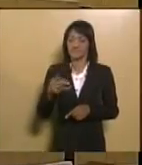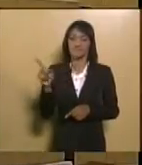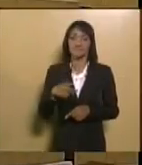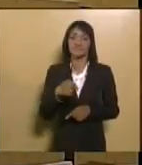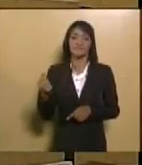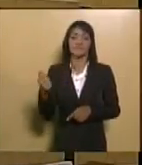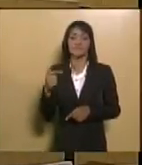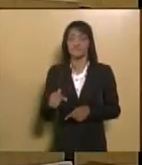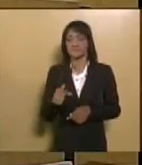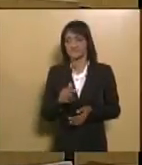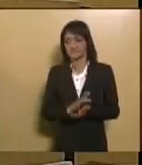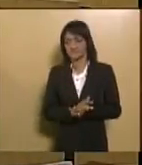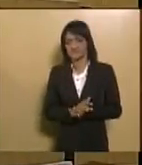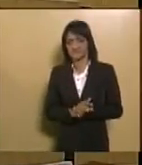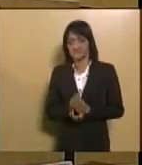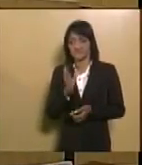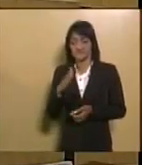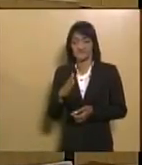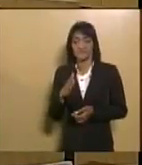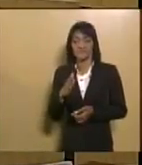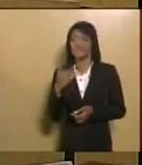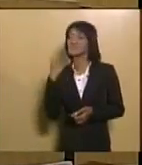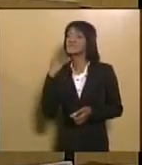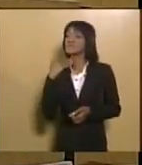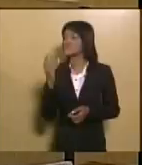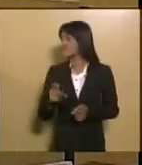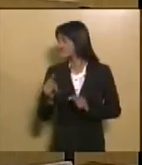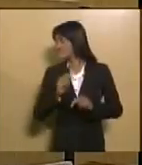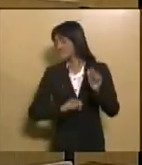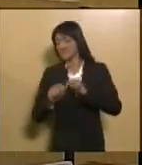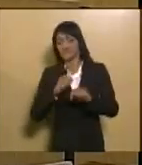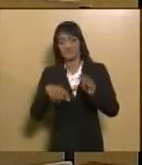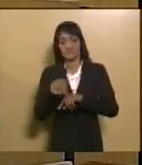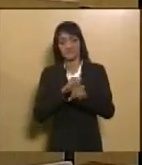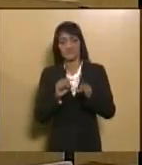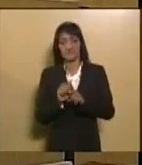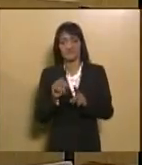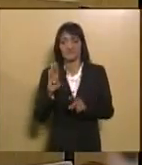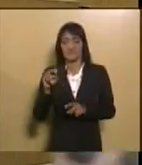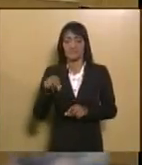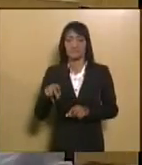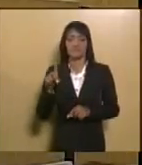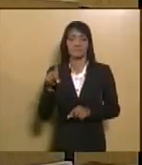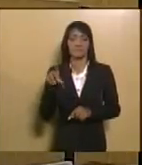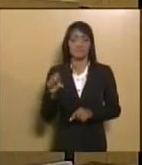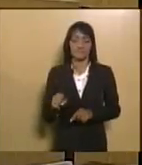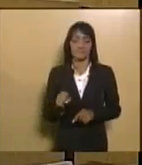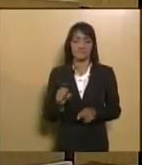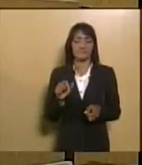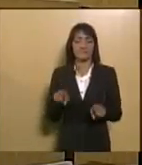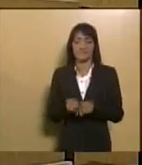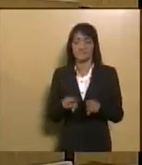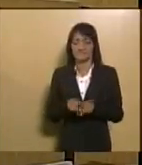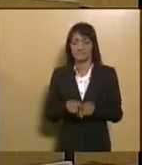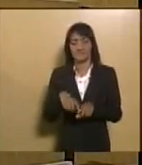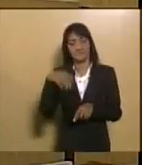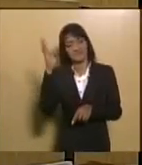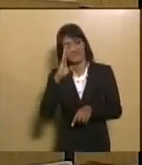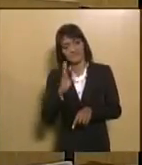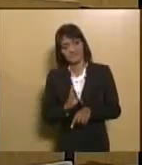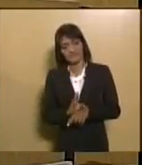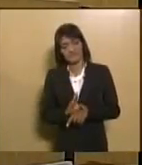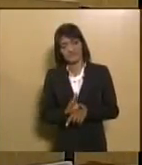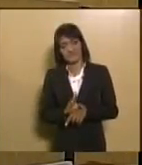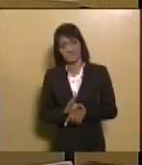263/2017 entre o Banco Nacional de Desenvolvimento Econômico e Social, BNDES, e o consórcio Sanear Brasil. O